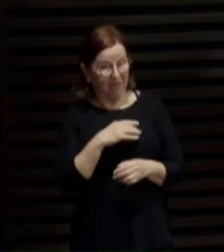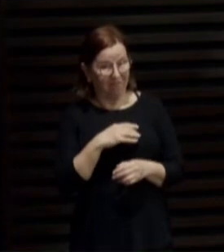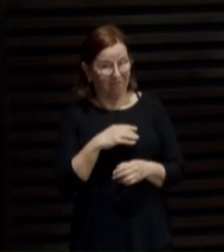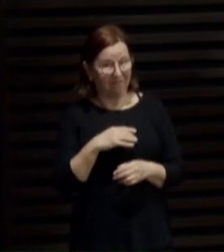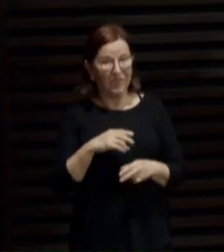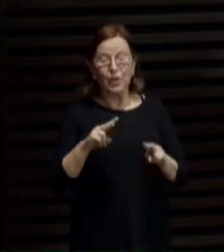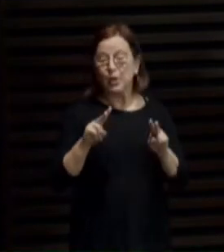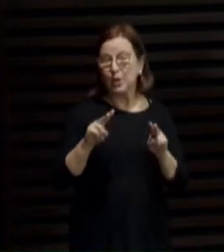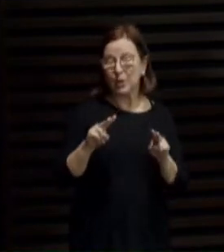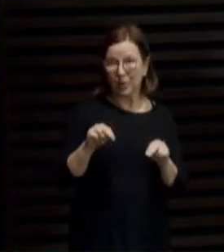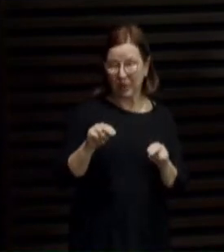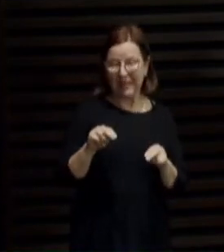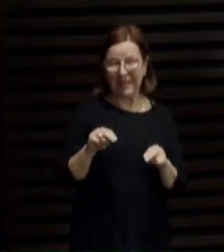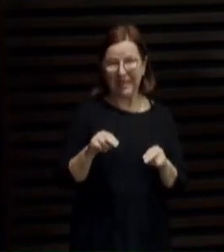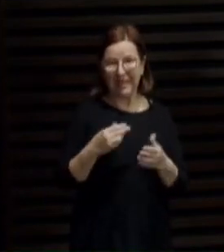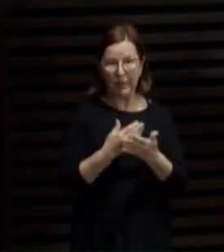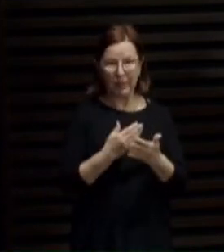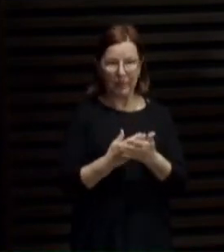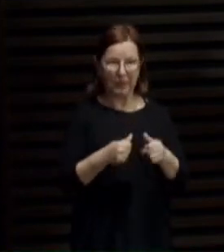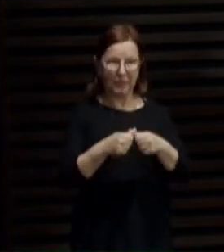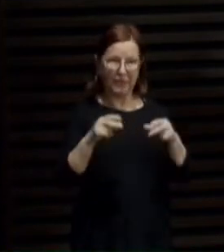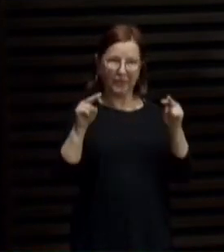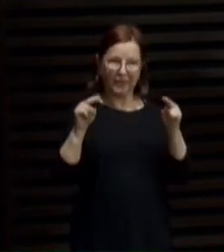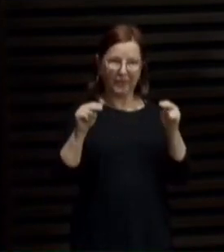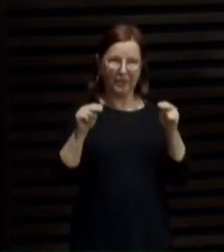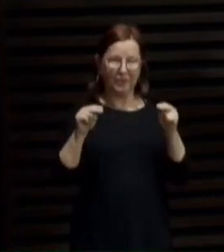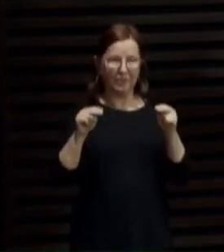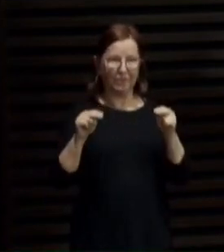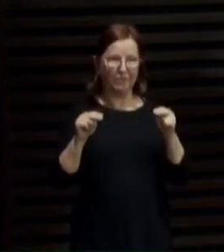disto com maior